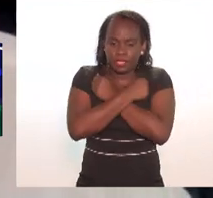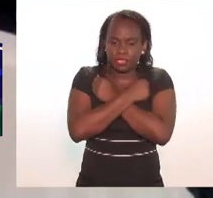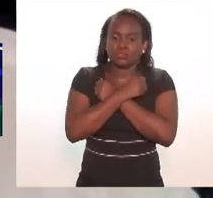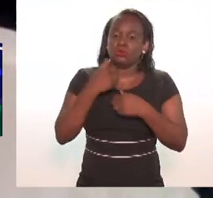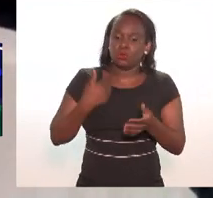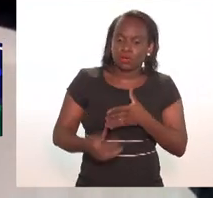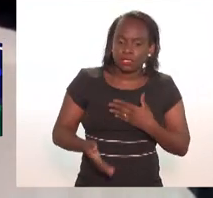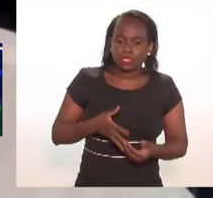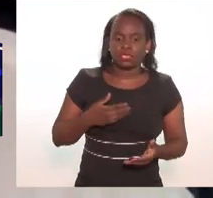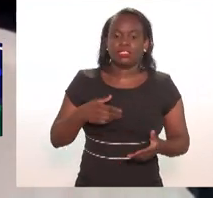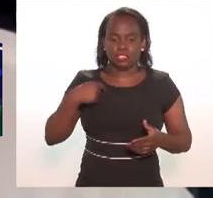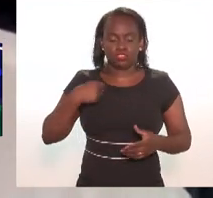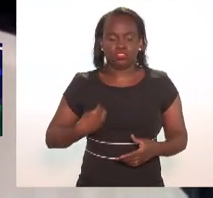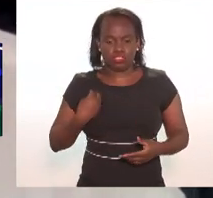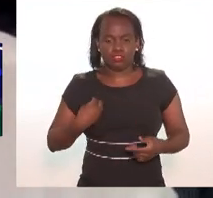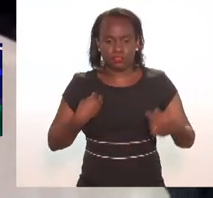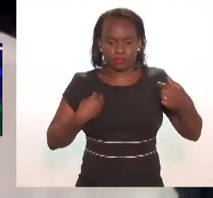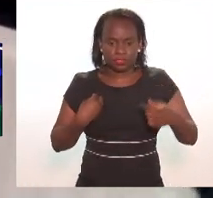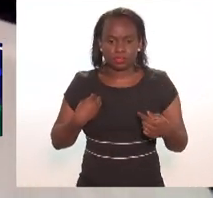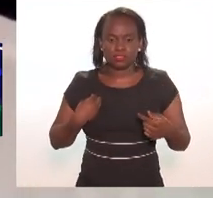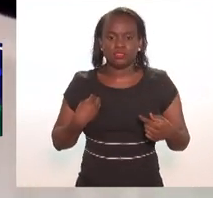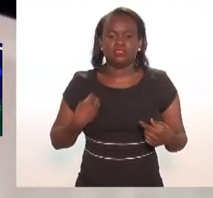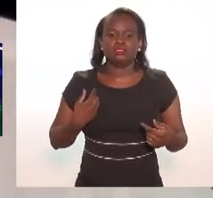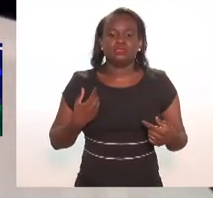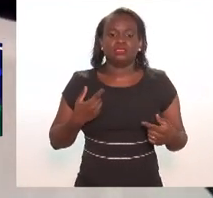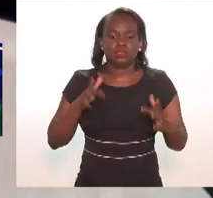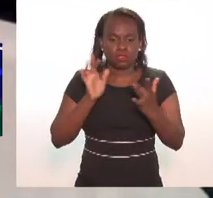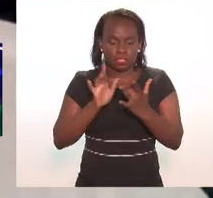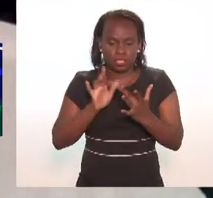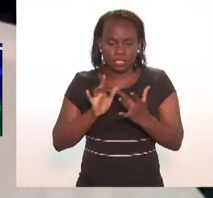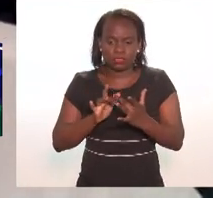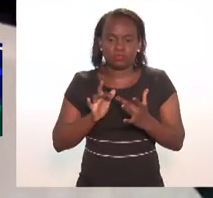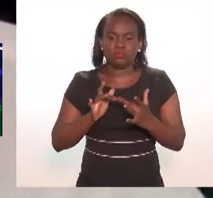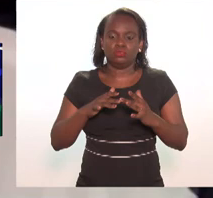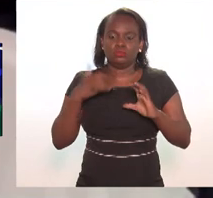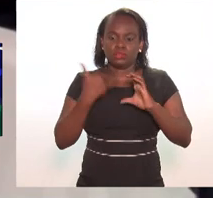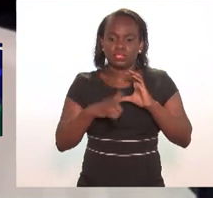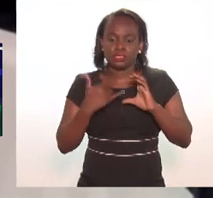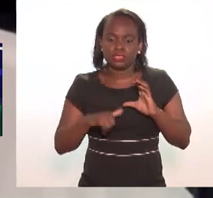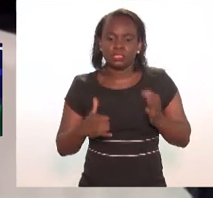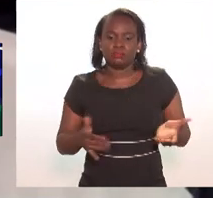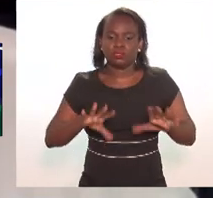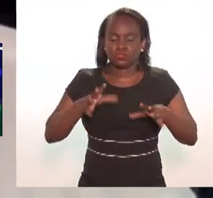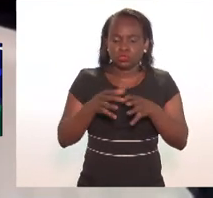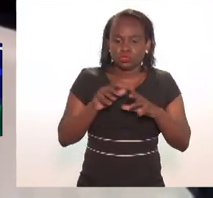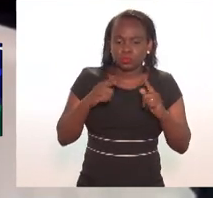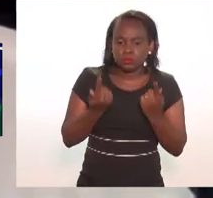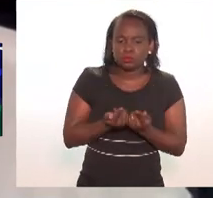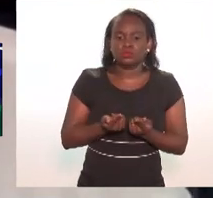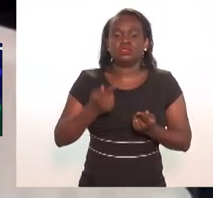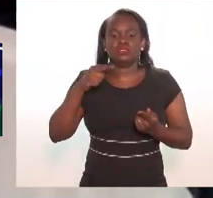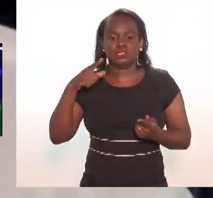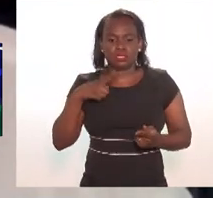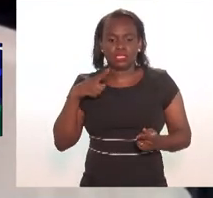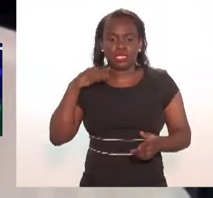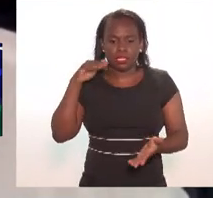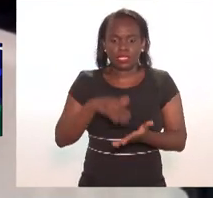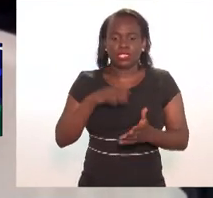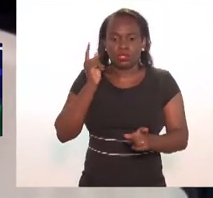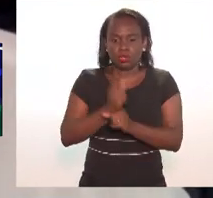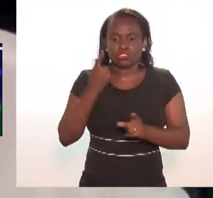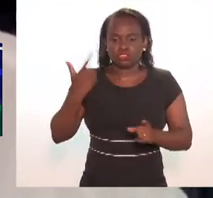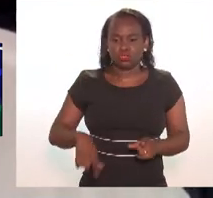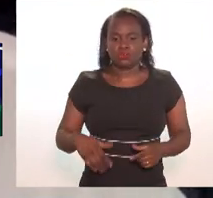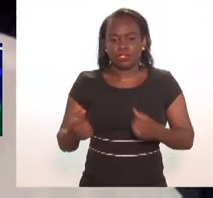qualquer coisa, estou aqui no nosso contato pelo WhatsApp, pelo nosso grupo, né, até o nosso